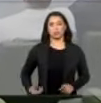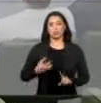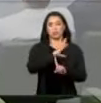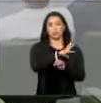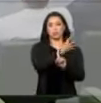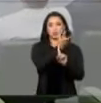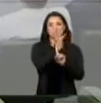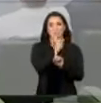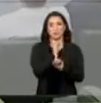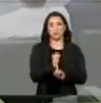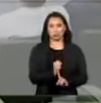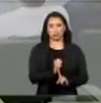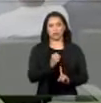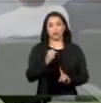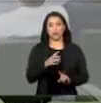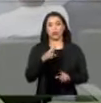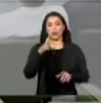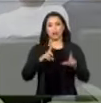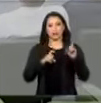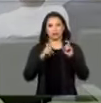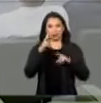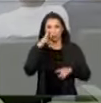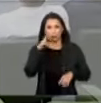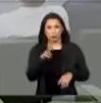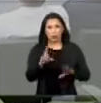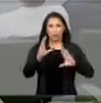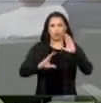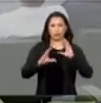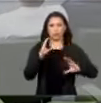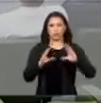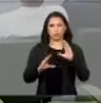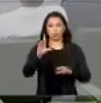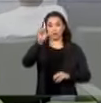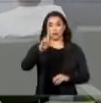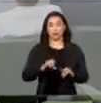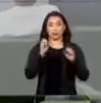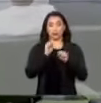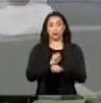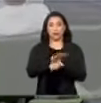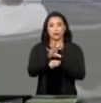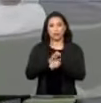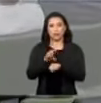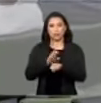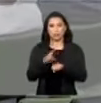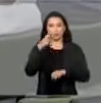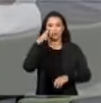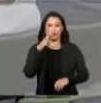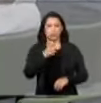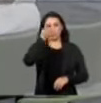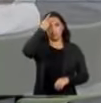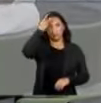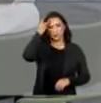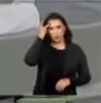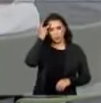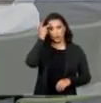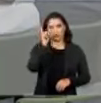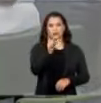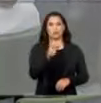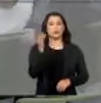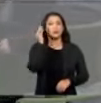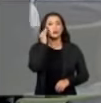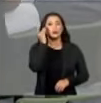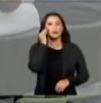artística, cultural, de comunicação e direito à informação foi convocada para ouvir o depoimento de pessoas com experiência e autoridade